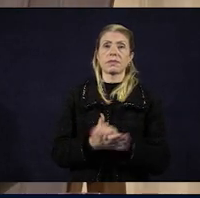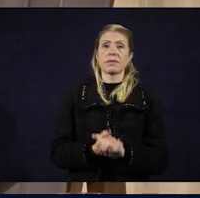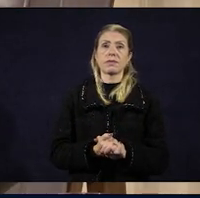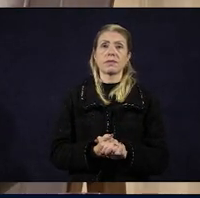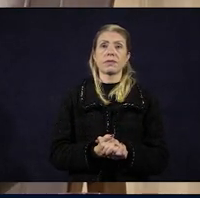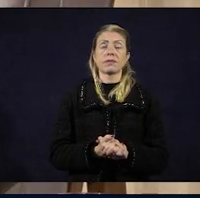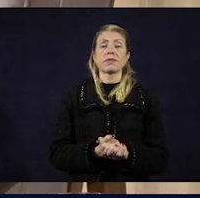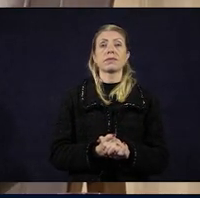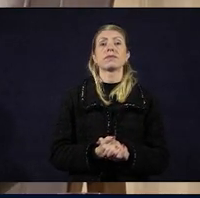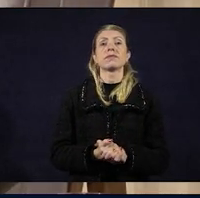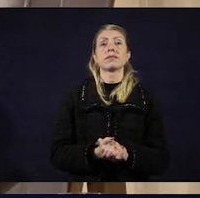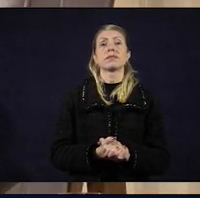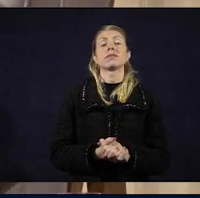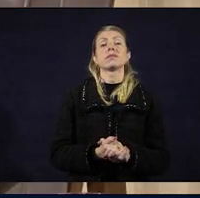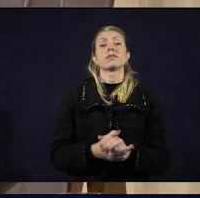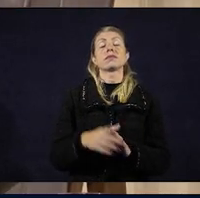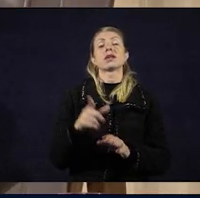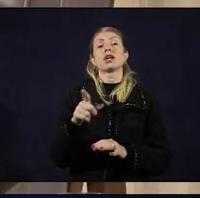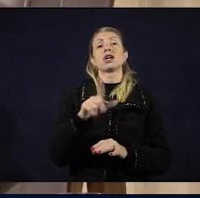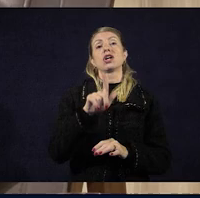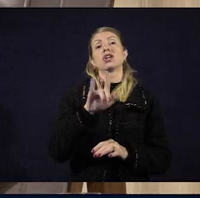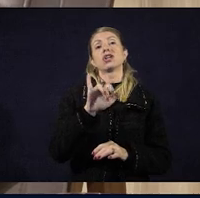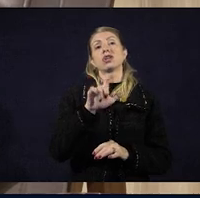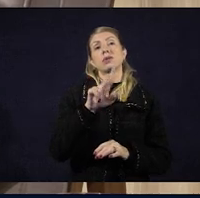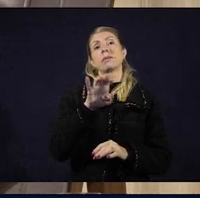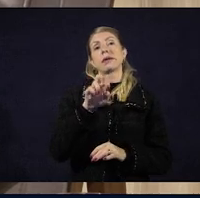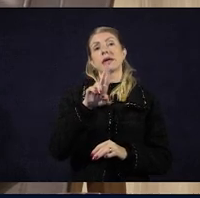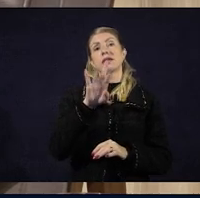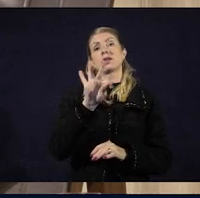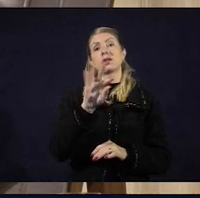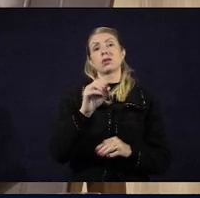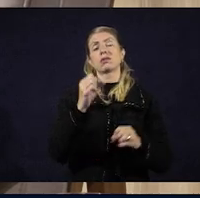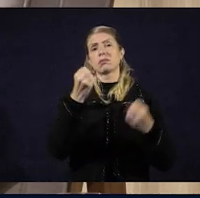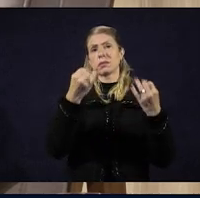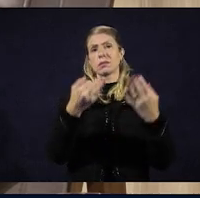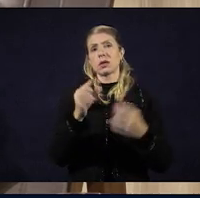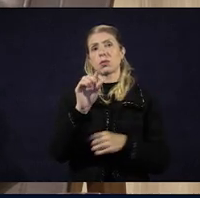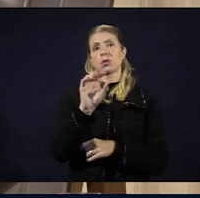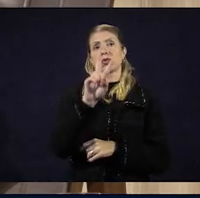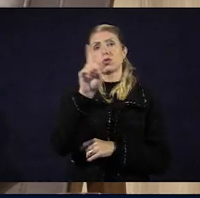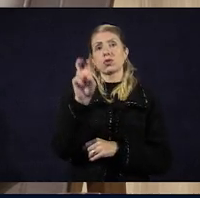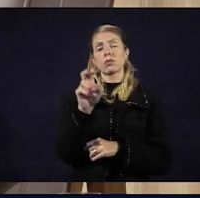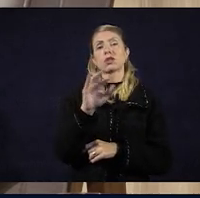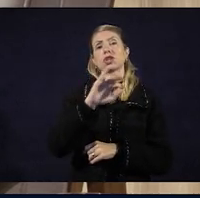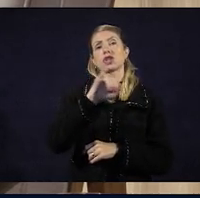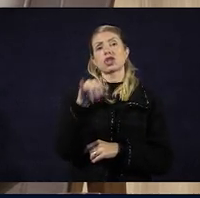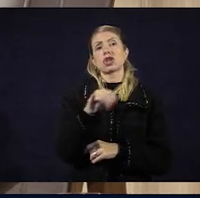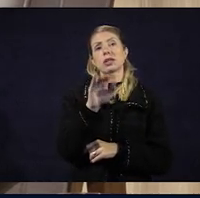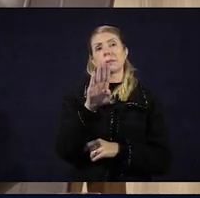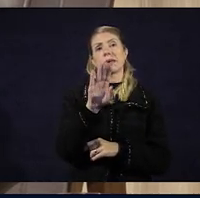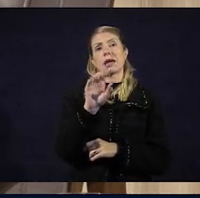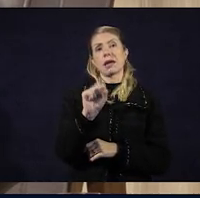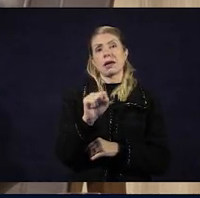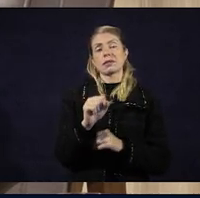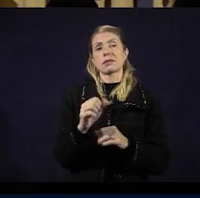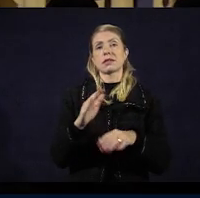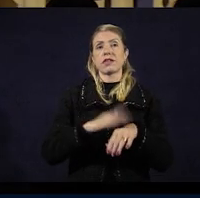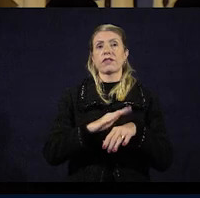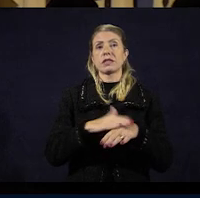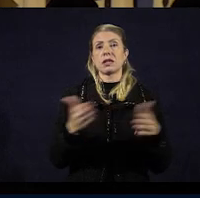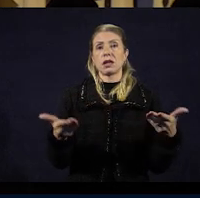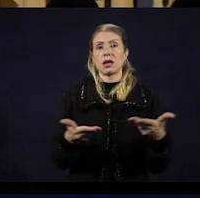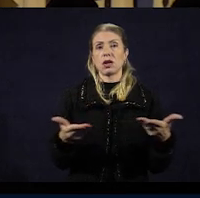Gilberto fala um pouco da JBS que eu sei que também vocês investiram bastante tem bastante coisa bacana né sendo desenvolvida agora